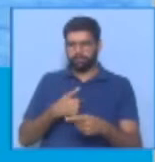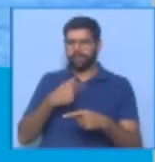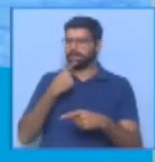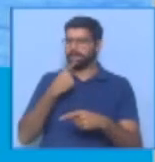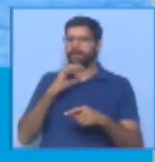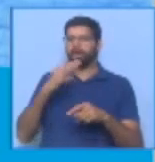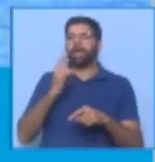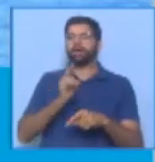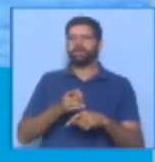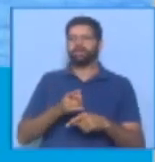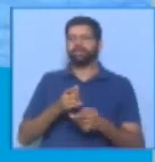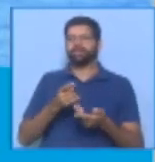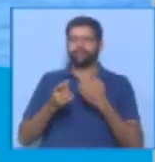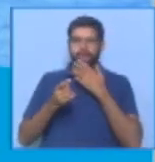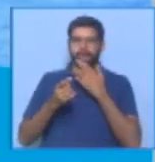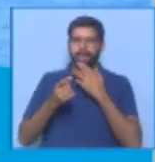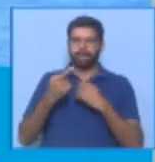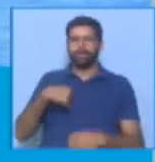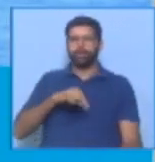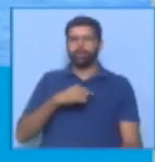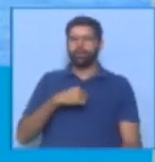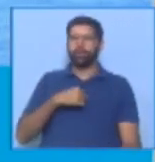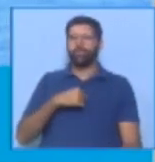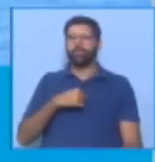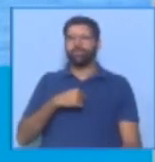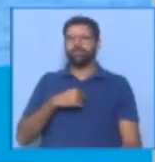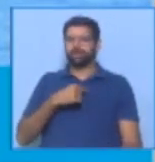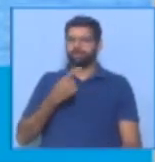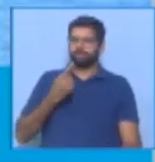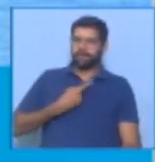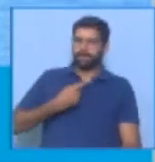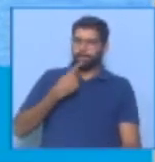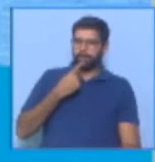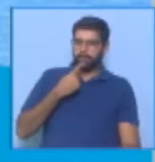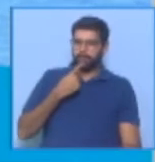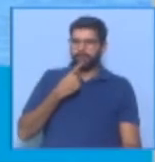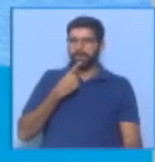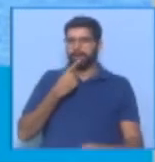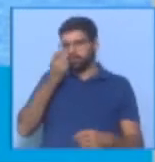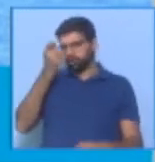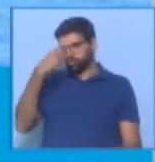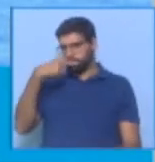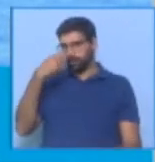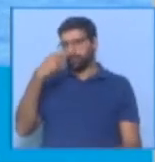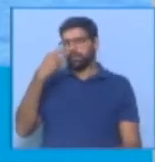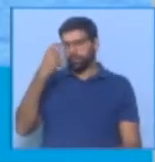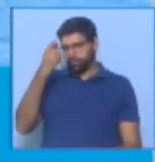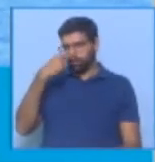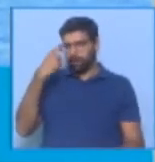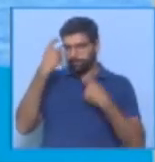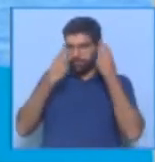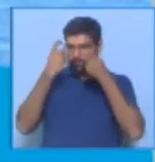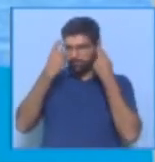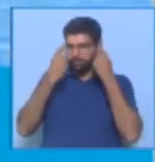está a acontecer, não ficarmos apenas pelas ondas do oceano, mas perceber o que é que está a ocorrer na história do pensamento, na